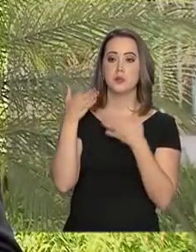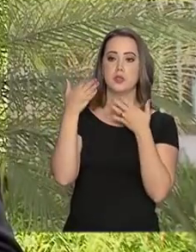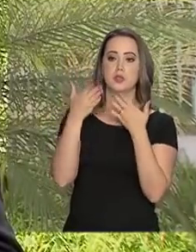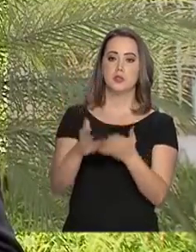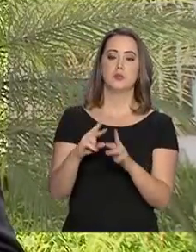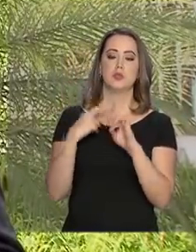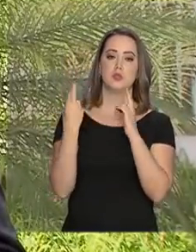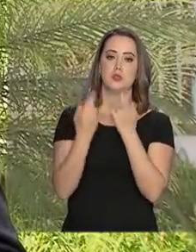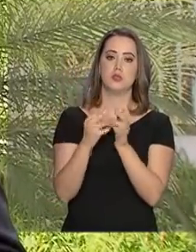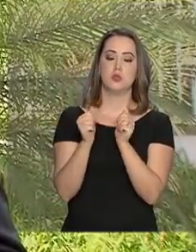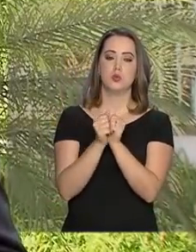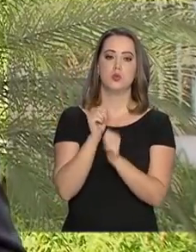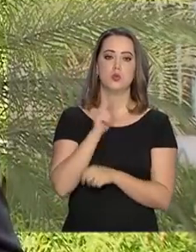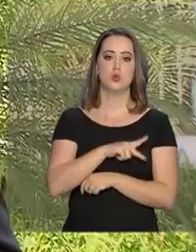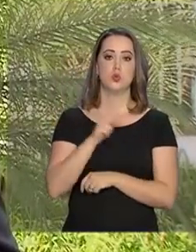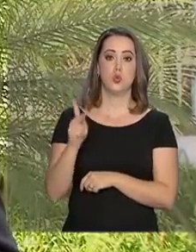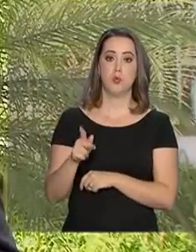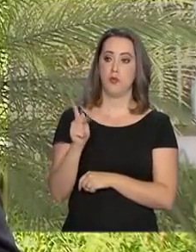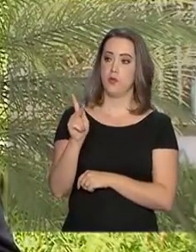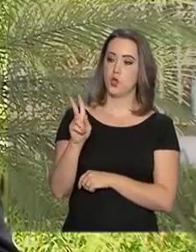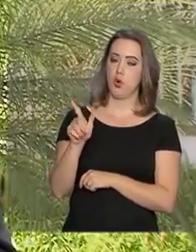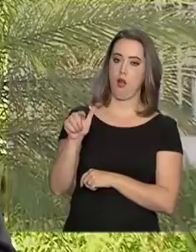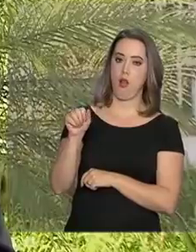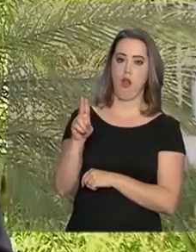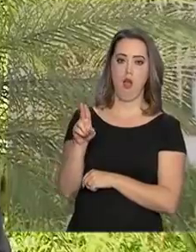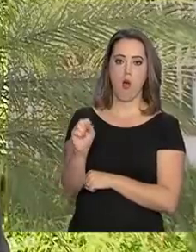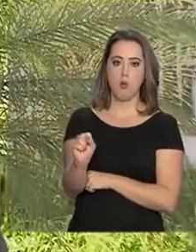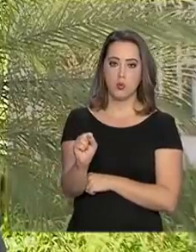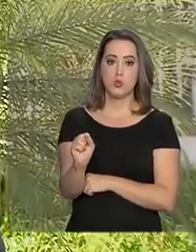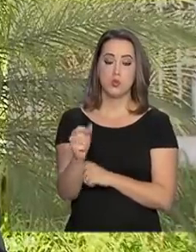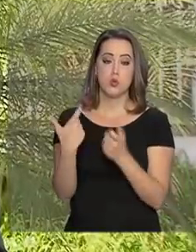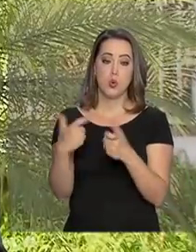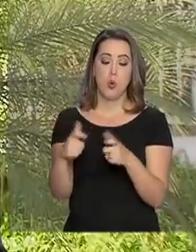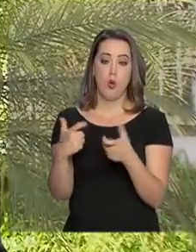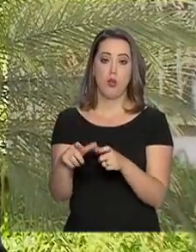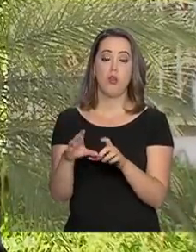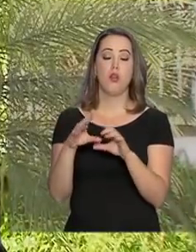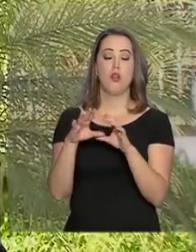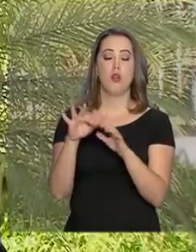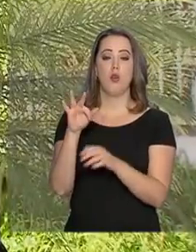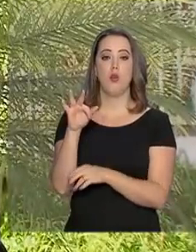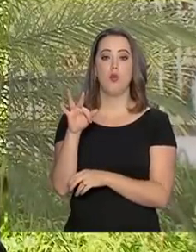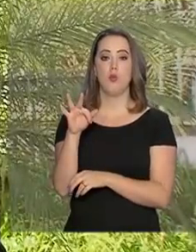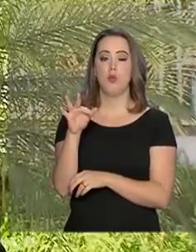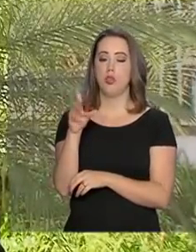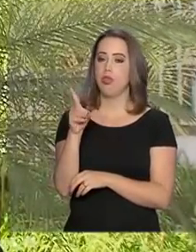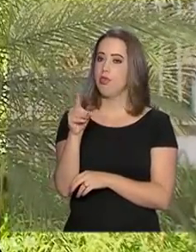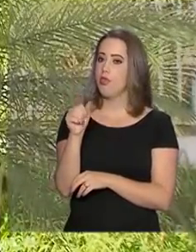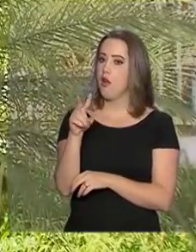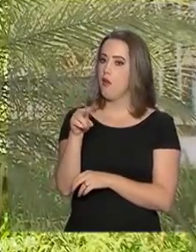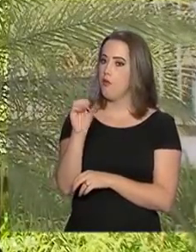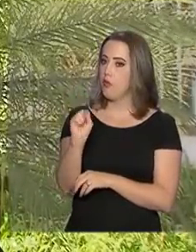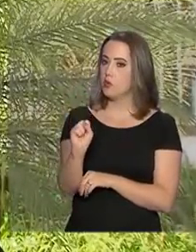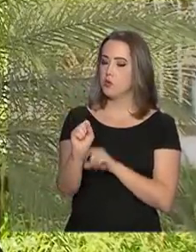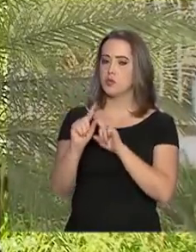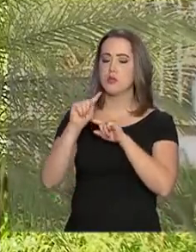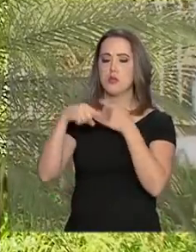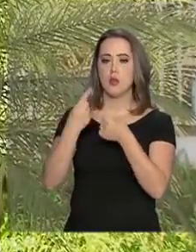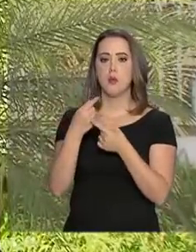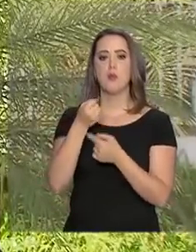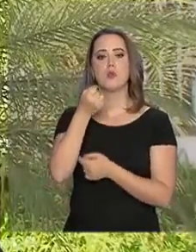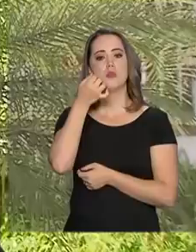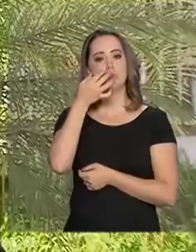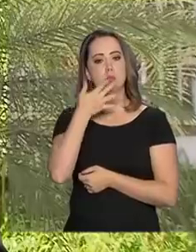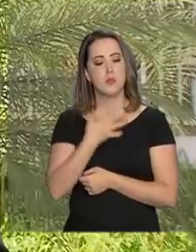de reunião com o professor Klaus no Centro de Congresso de Davos. Logo depois, o presidente faz discurso na sessão plenária do